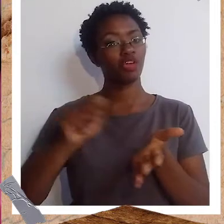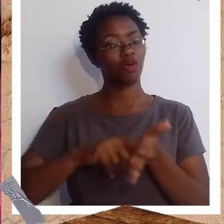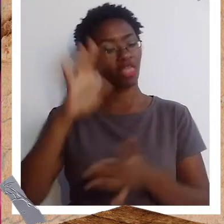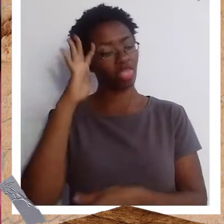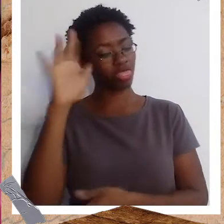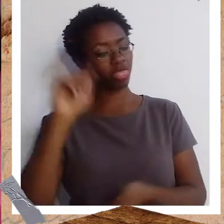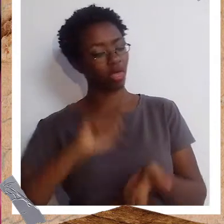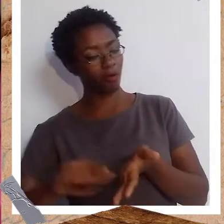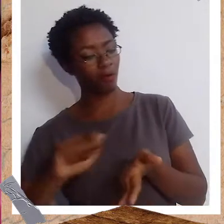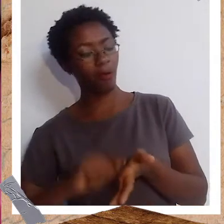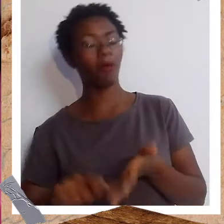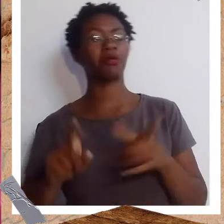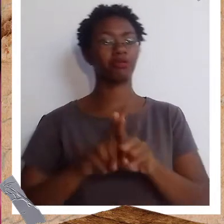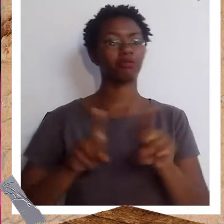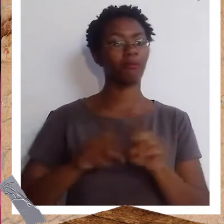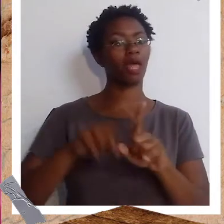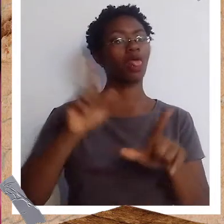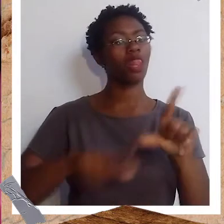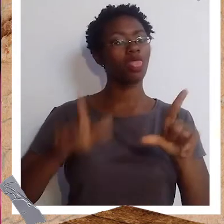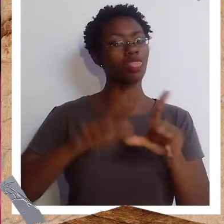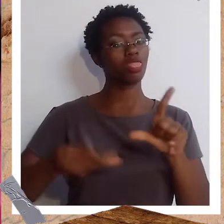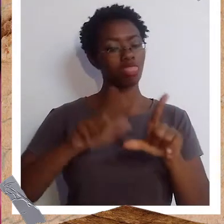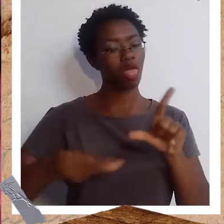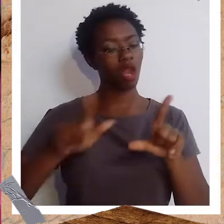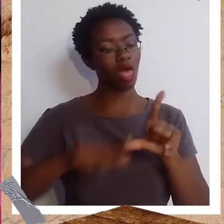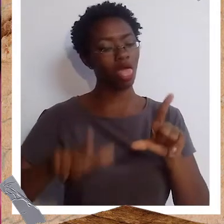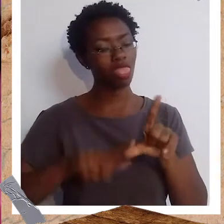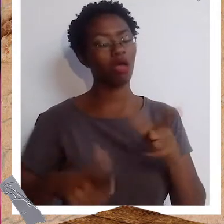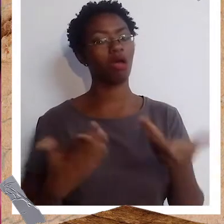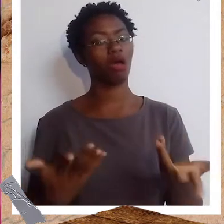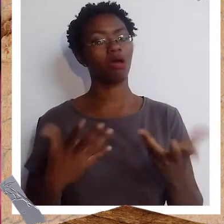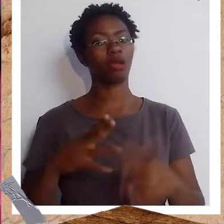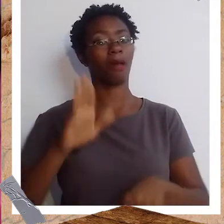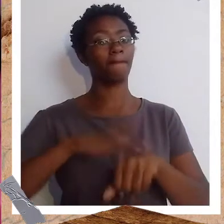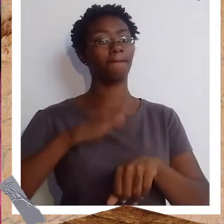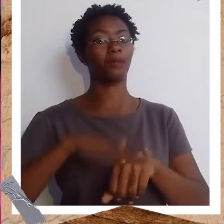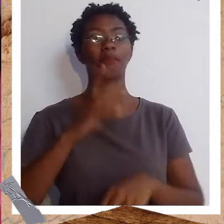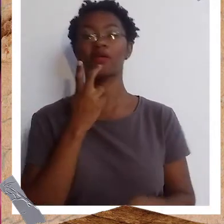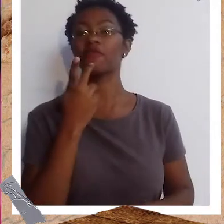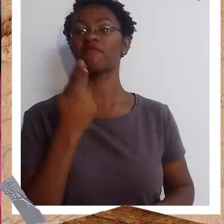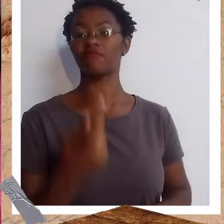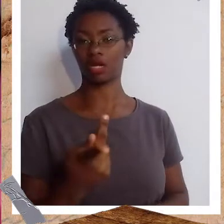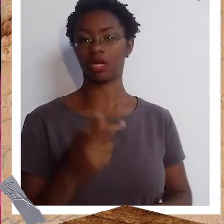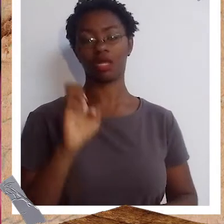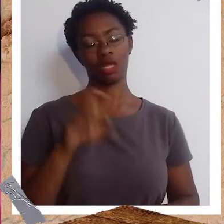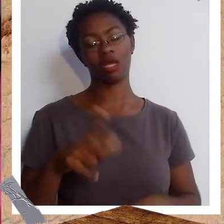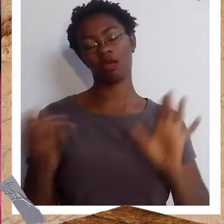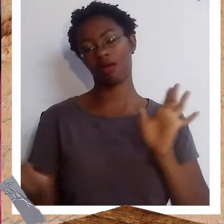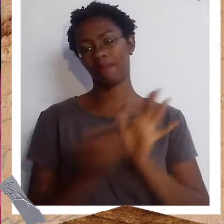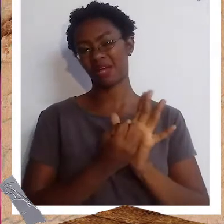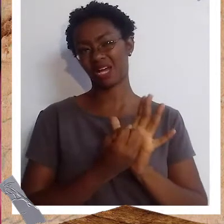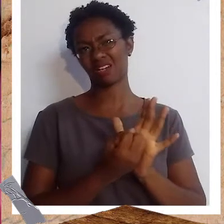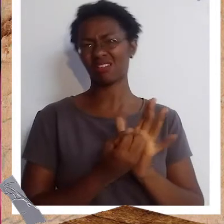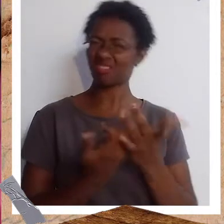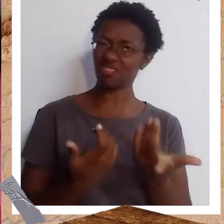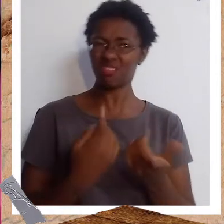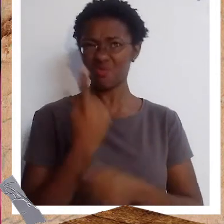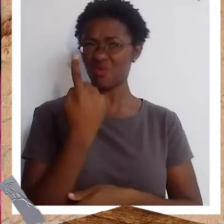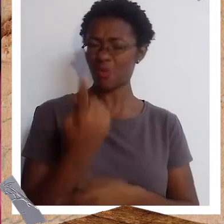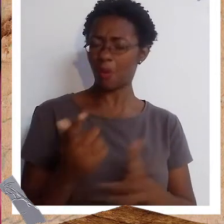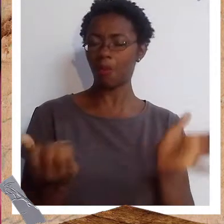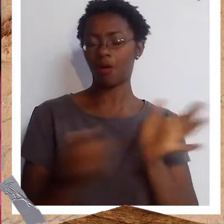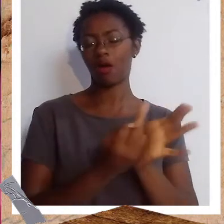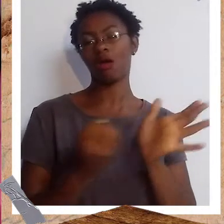teórica, ou na autoria, ou na literatura, que mulheres negras se auto-enunciam. Isso é uma marca uma das marcas que